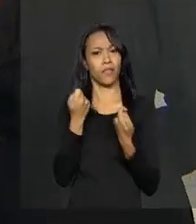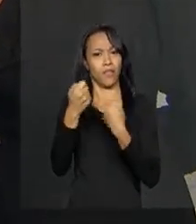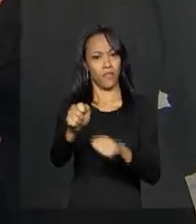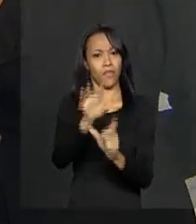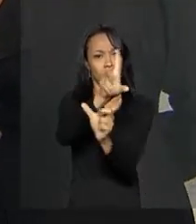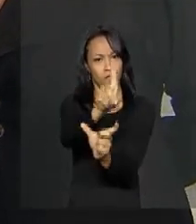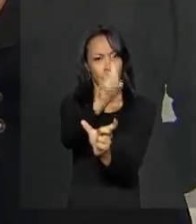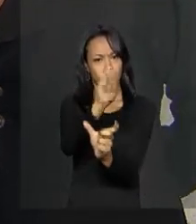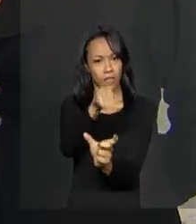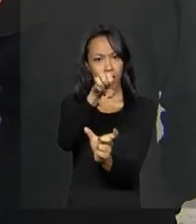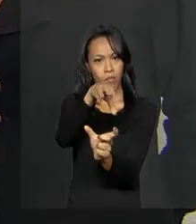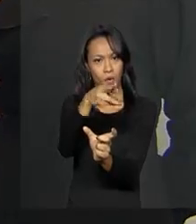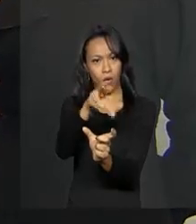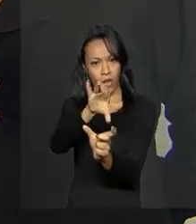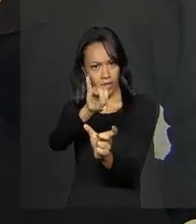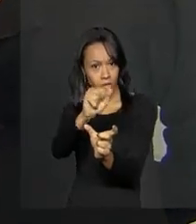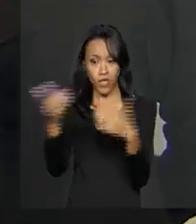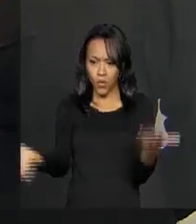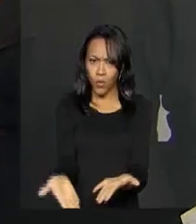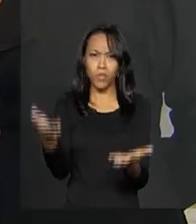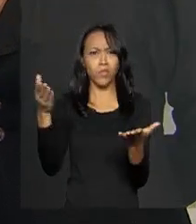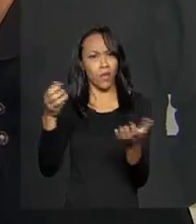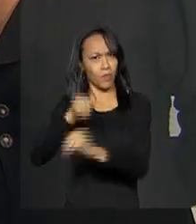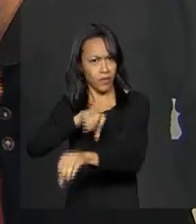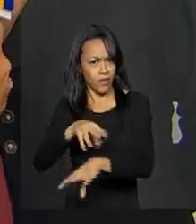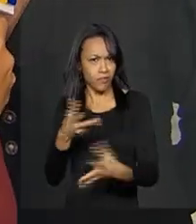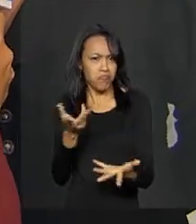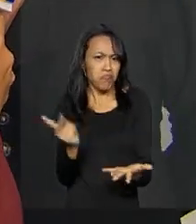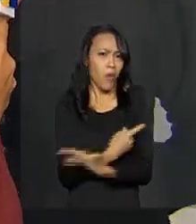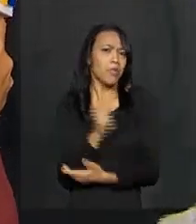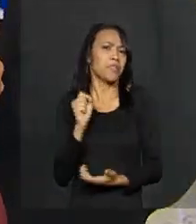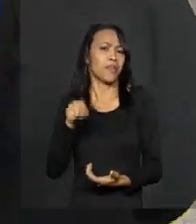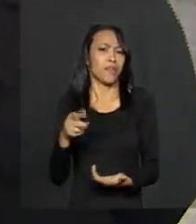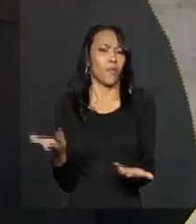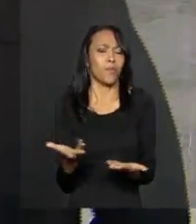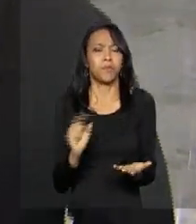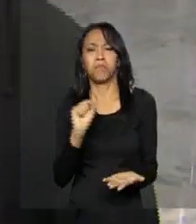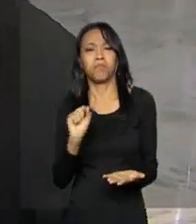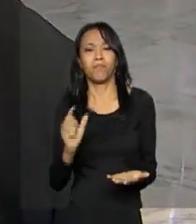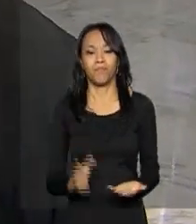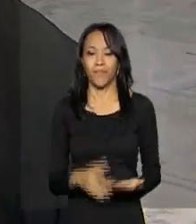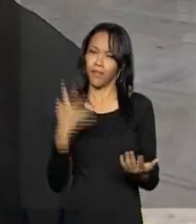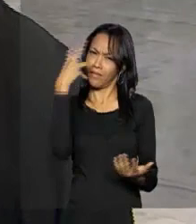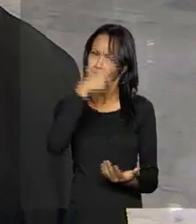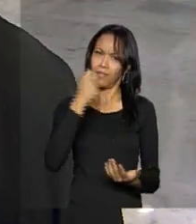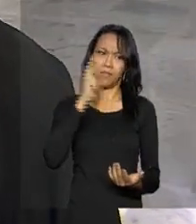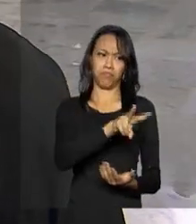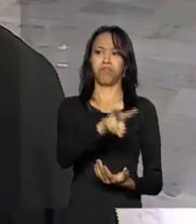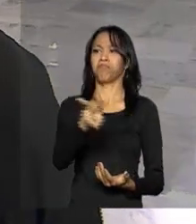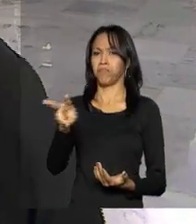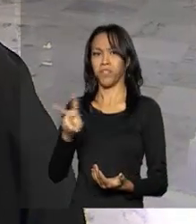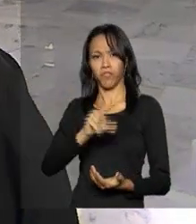é o da educação como é que a senhora se sente o que a senhora acha que vai acontecer aqui hoje a eu acho que nós vamos ver uma cena linda mostrando